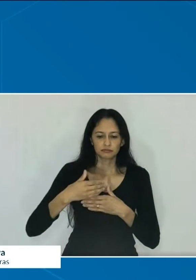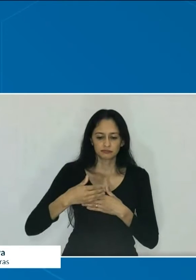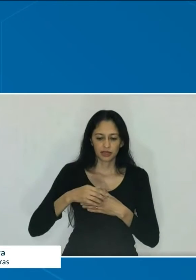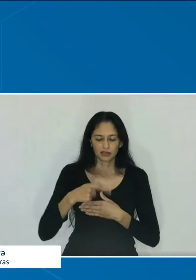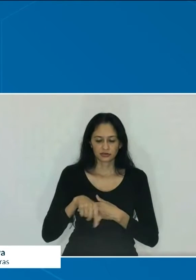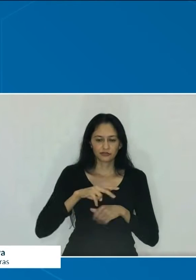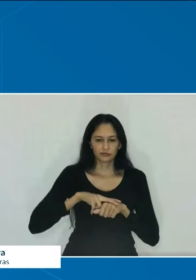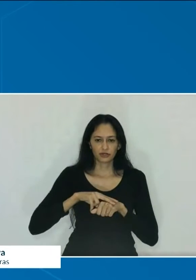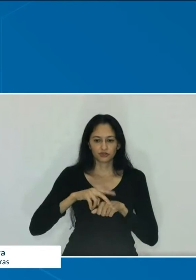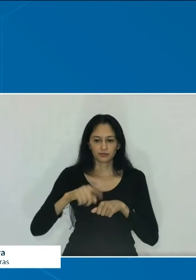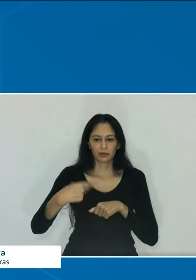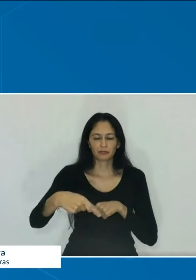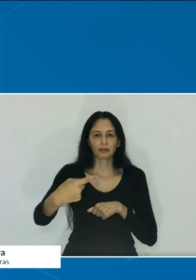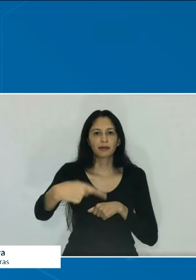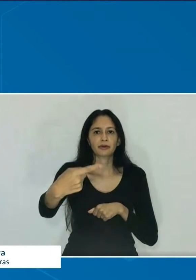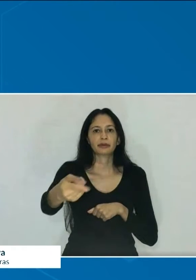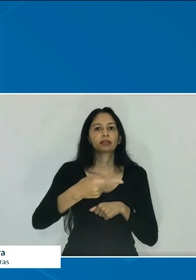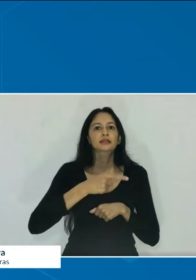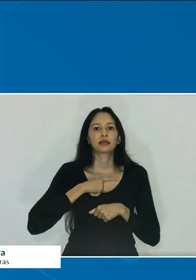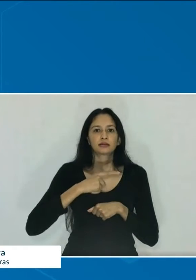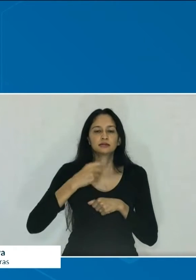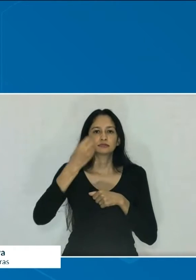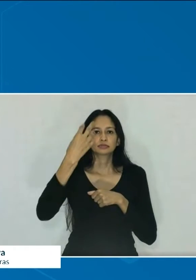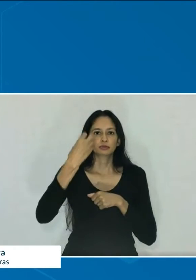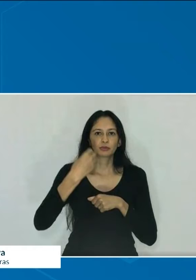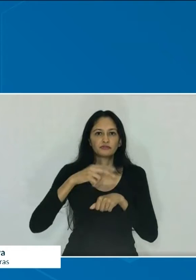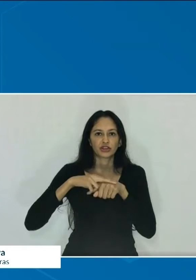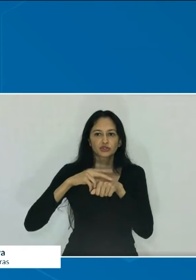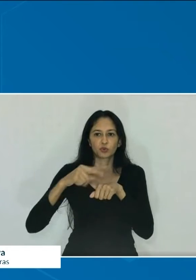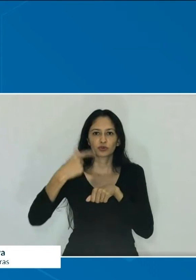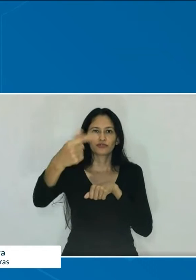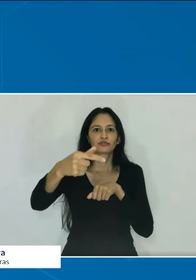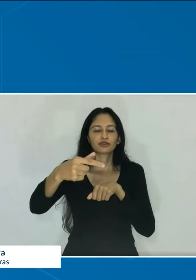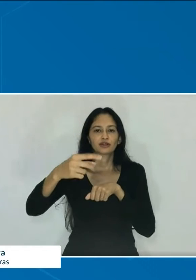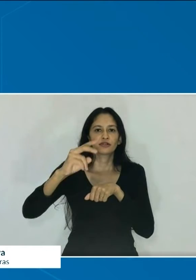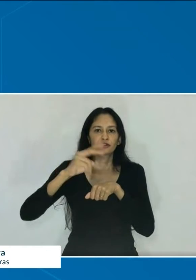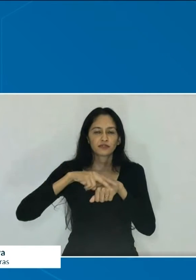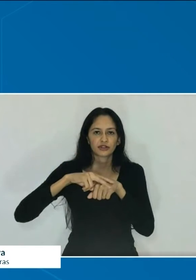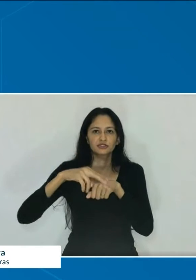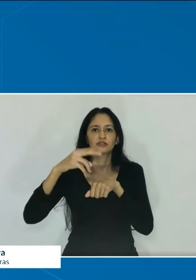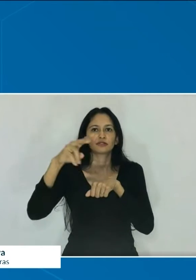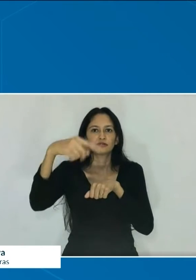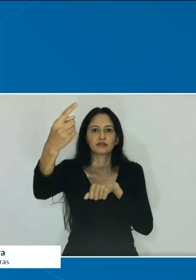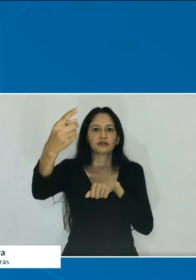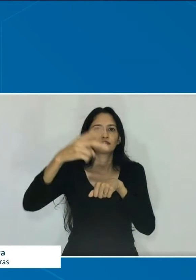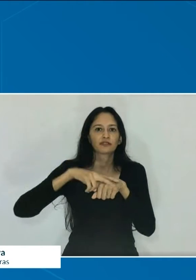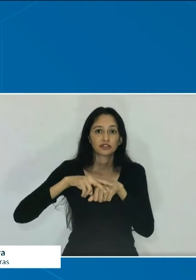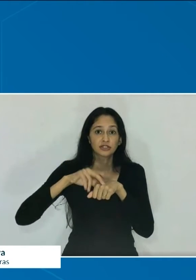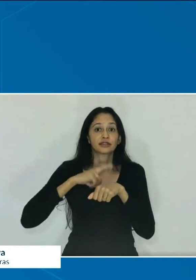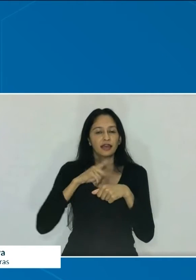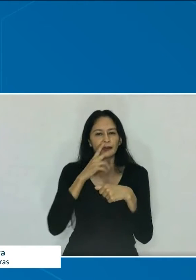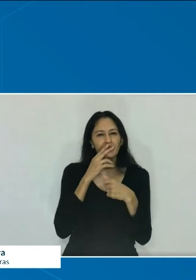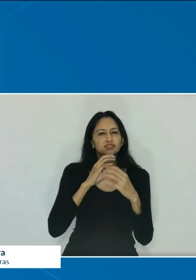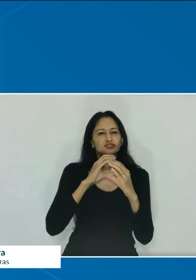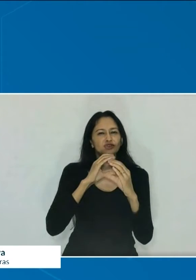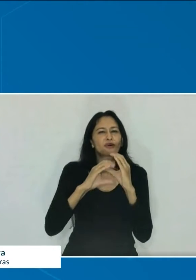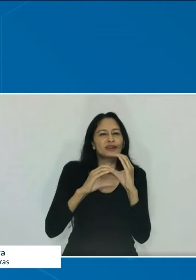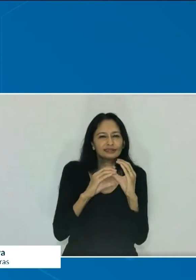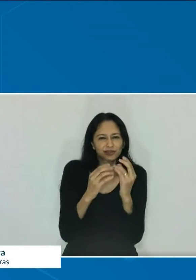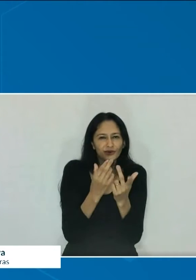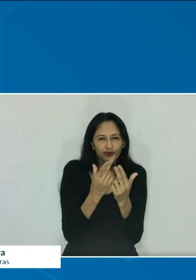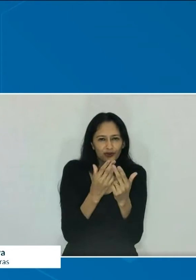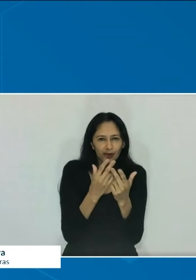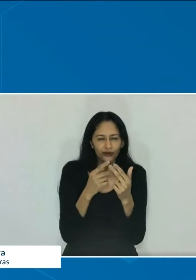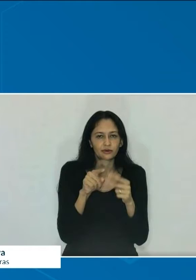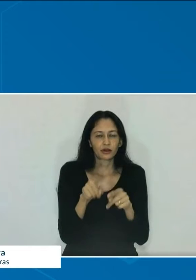um protocolo, ou seja, uma forma de comunicar um semáforo com o outro para, olha, acende a verde, acende o vermelho. Isso ficou fechado